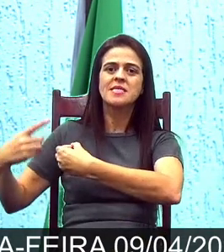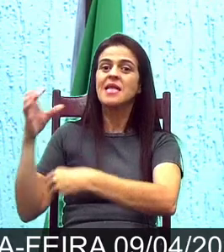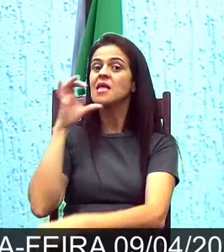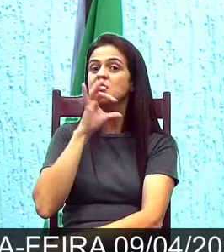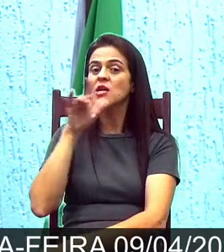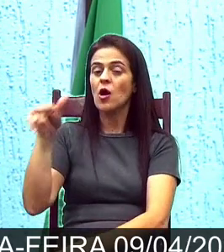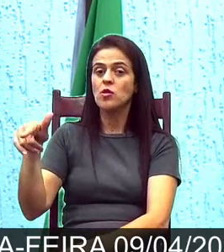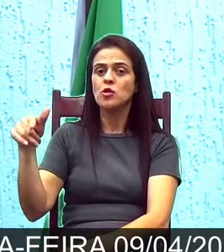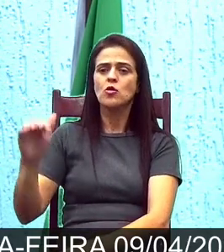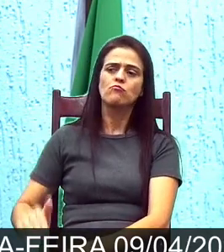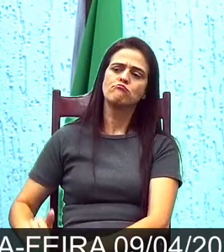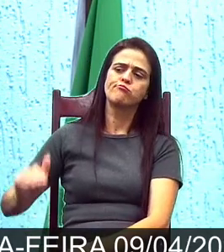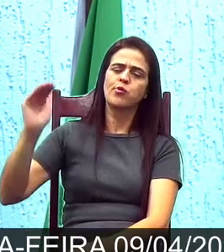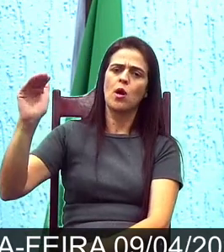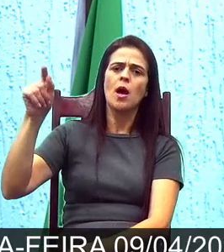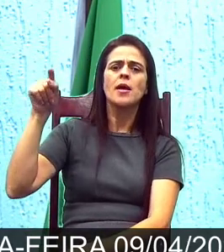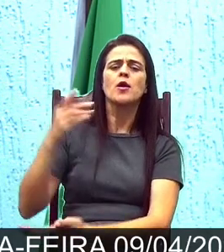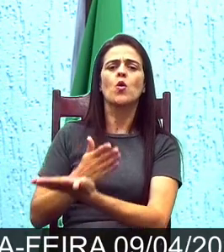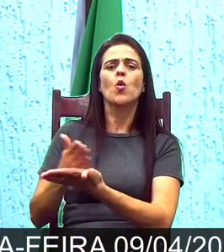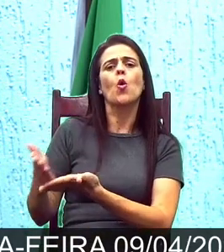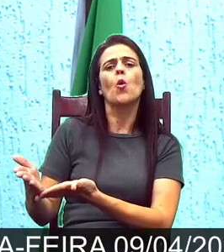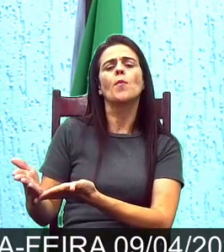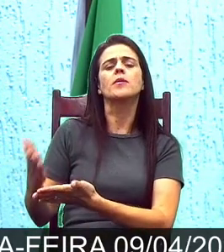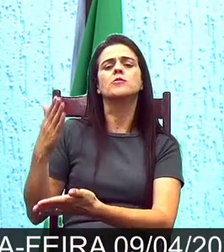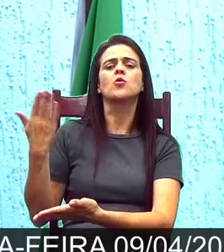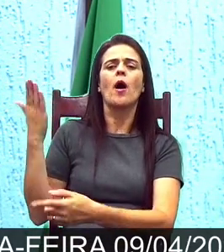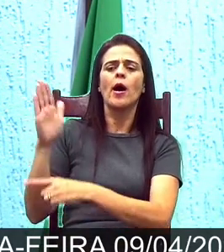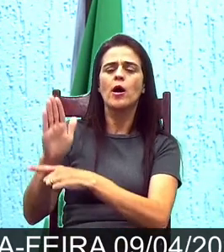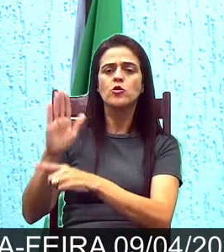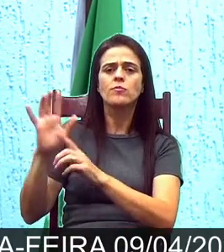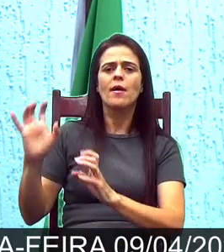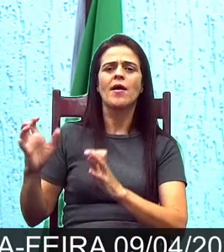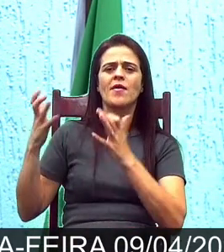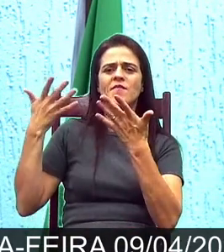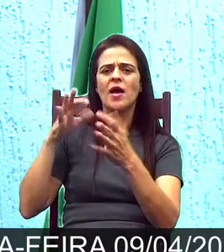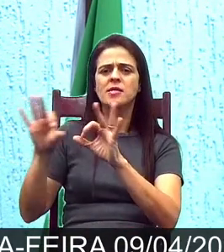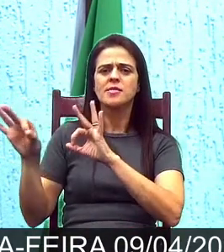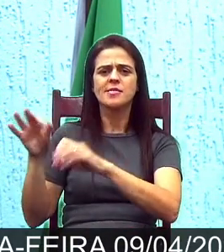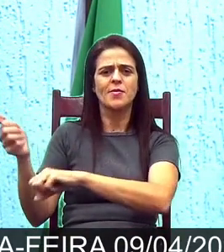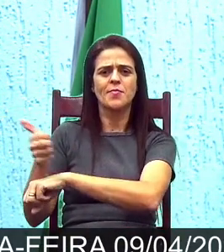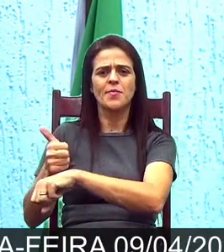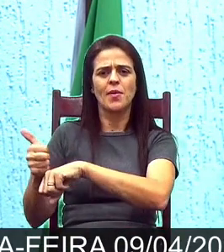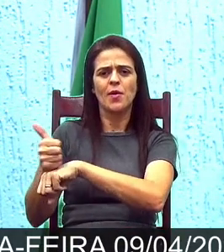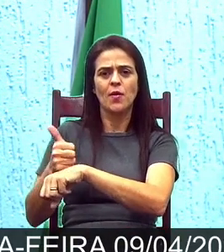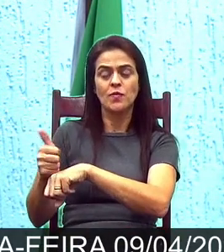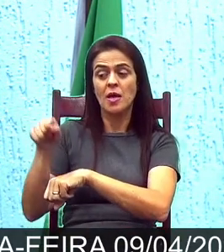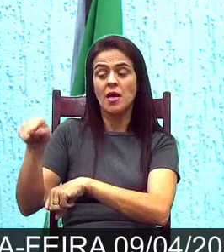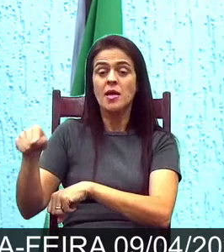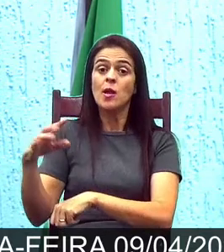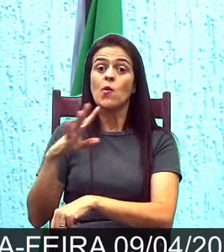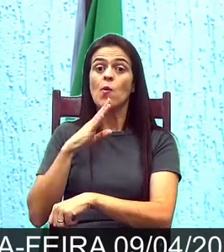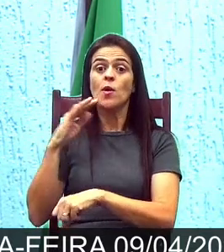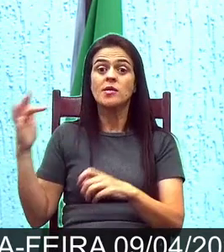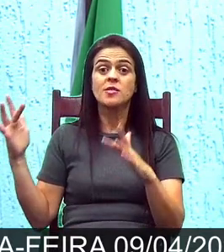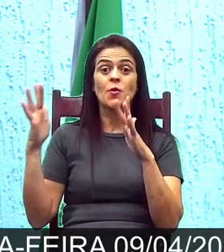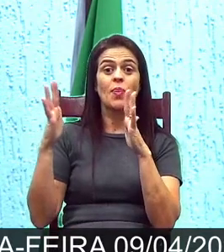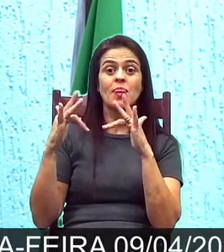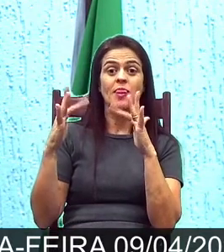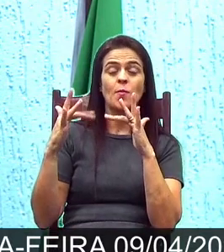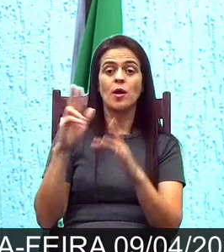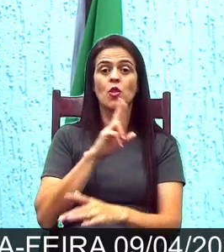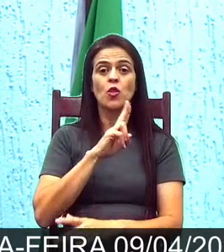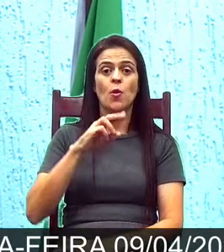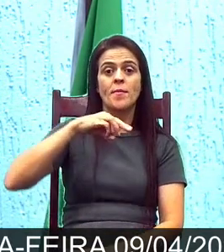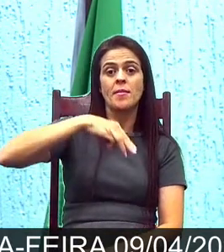estudava. Iniciou sua vida profissional como promotora de eventos. Em um de seus trabalhos, conheceu seu então namorado, Marconi